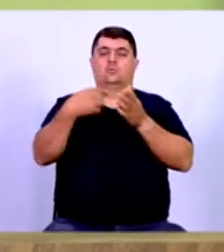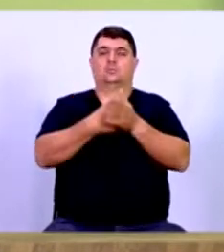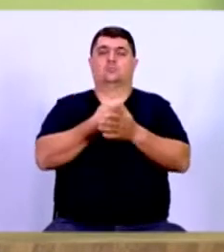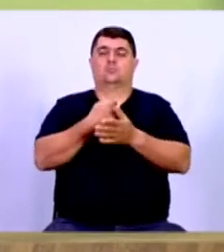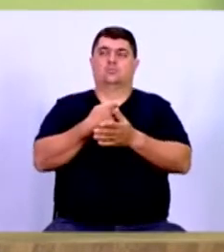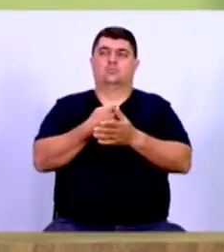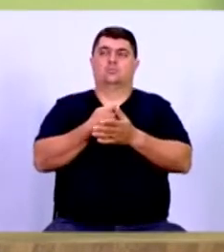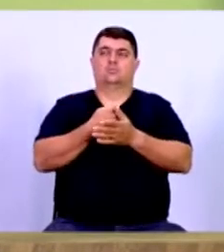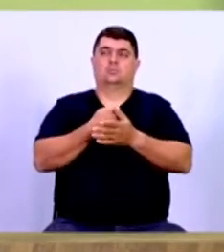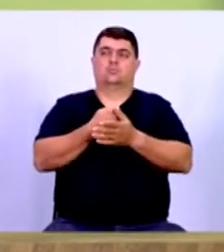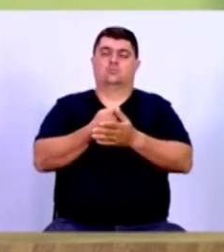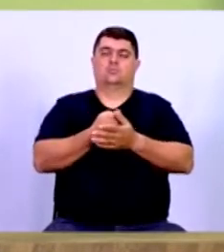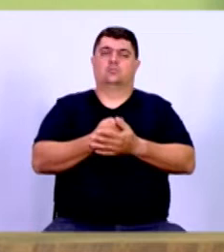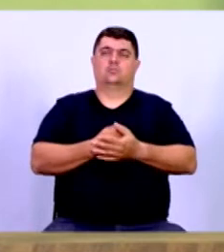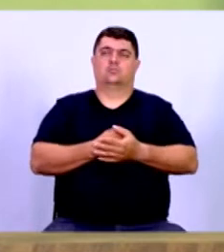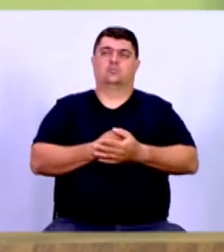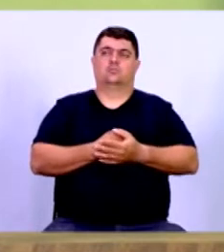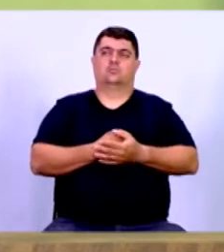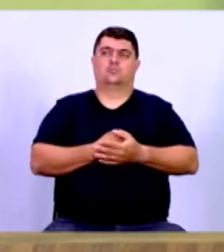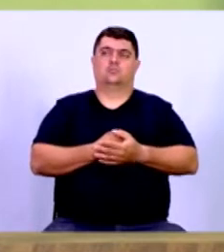Oeste, os alunos estão perguntando.